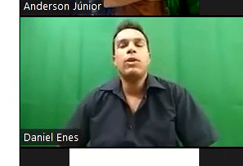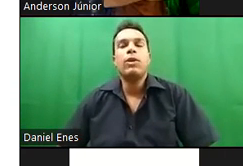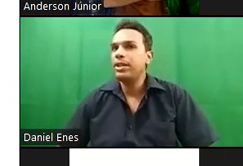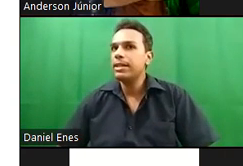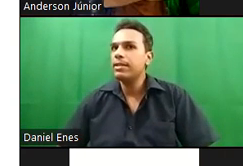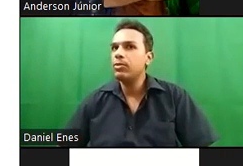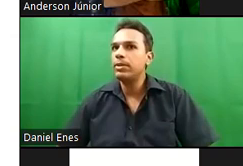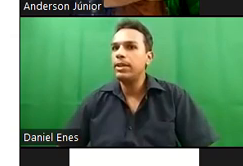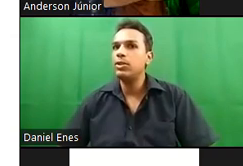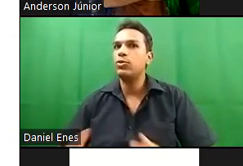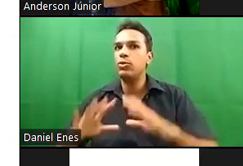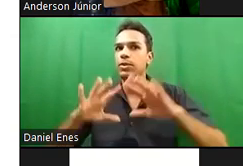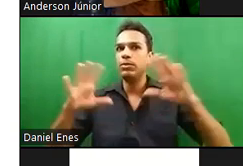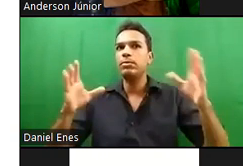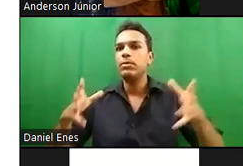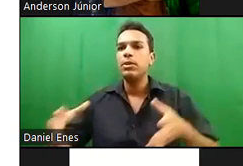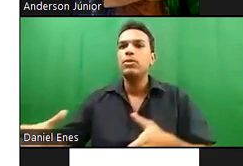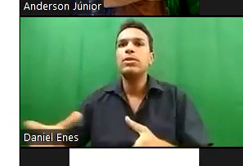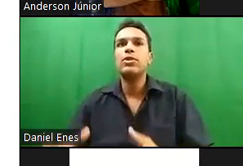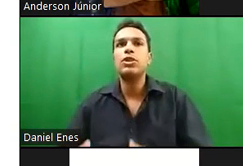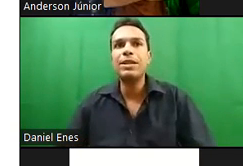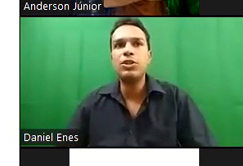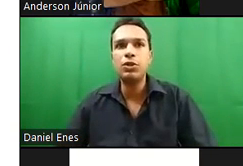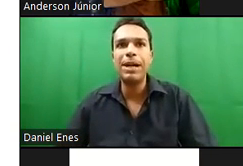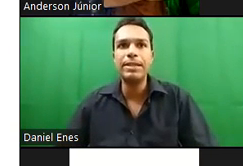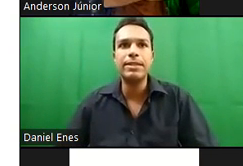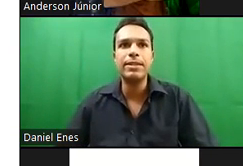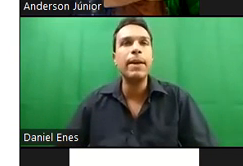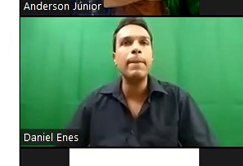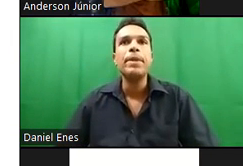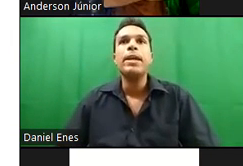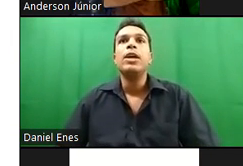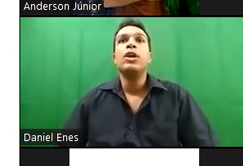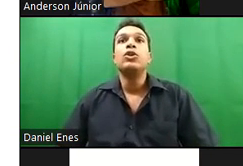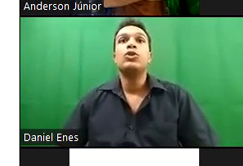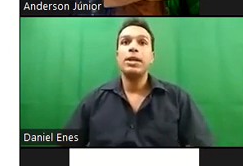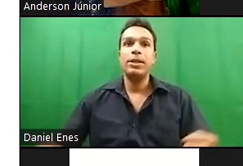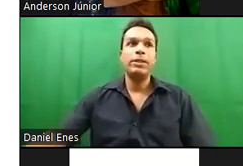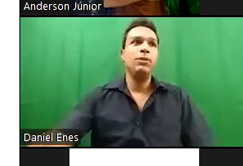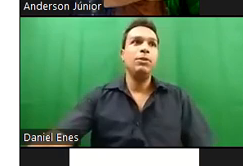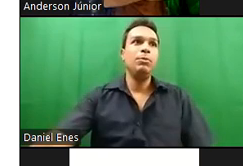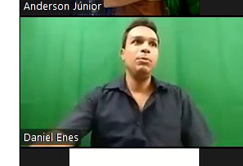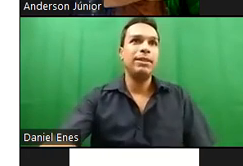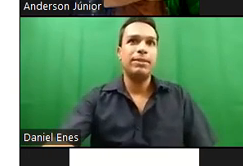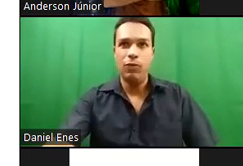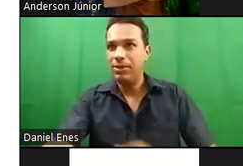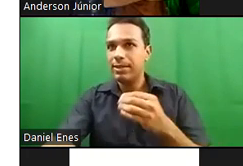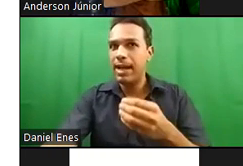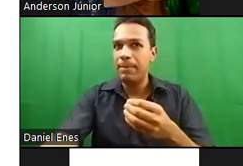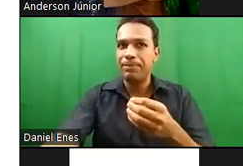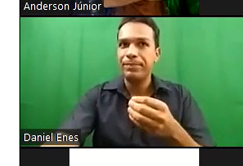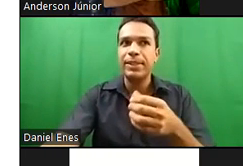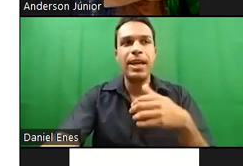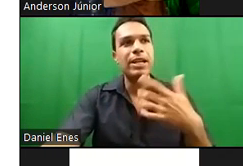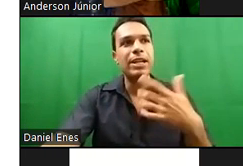a comunicação que eles usam nos seus respectivos países, né? Só que, vamos lá então, vamos